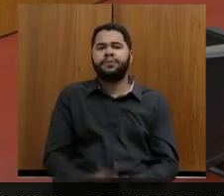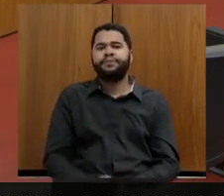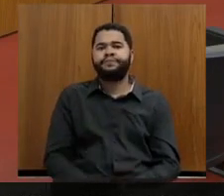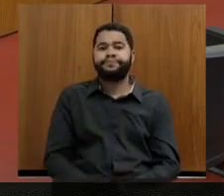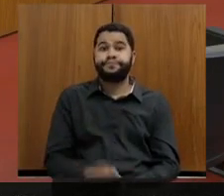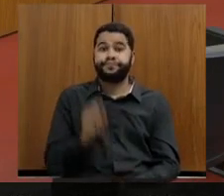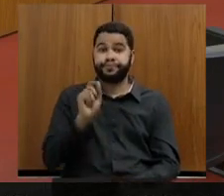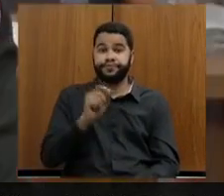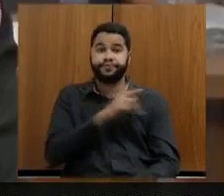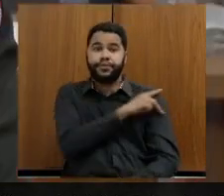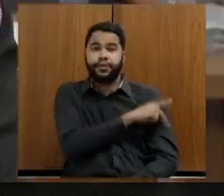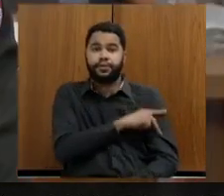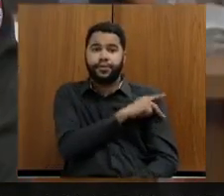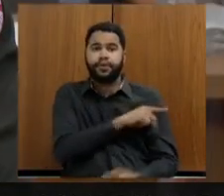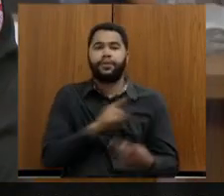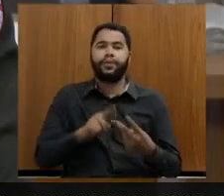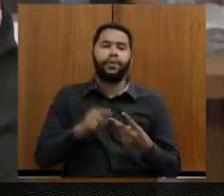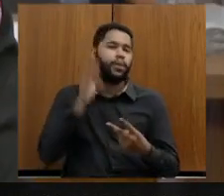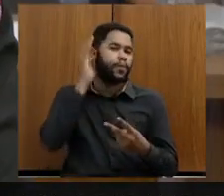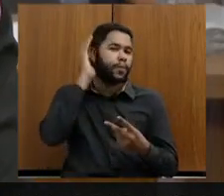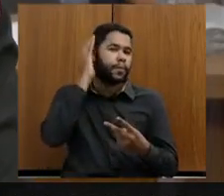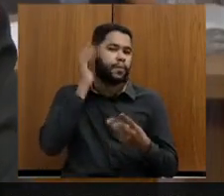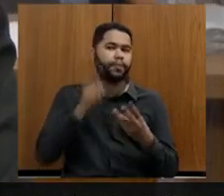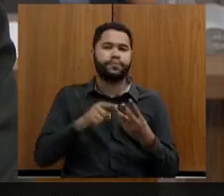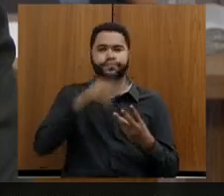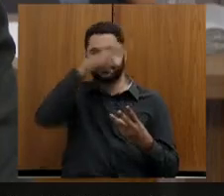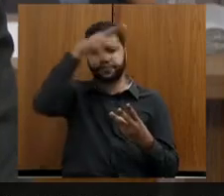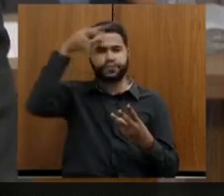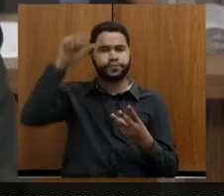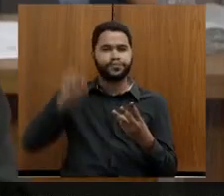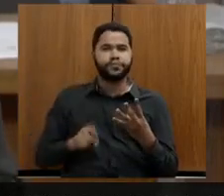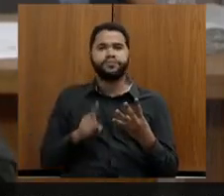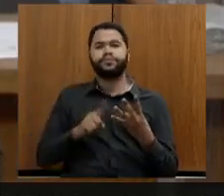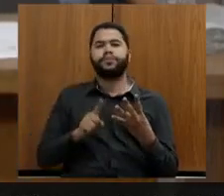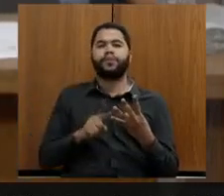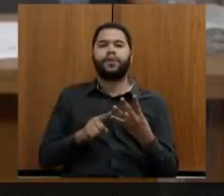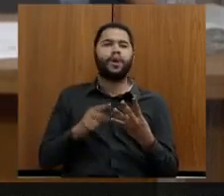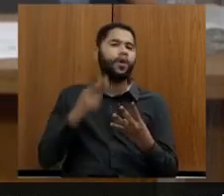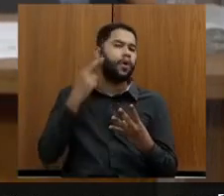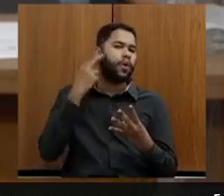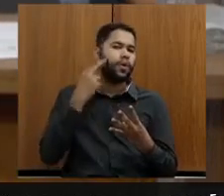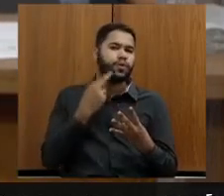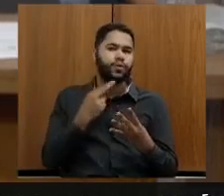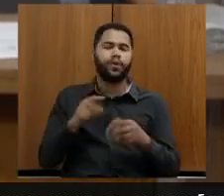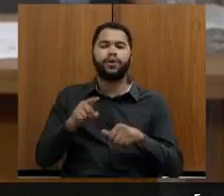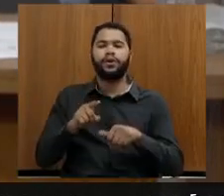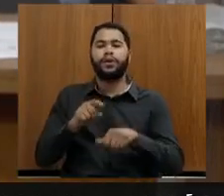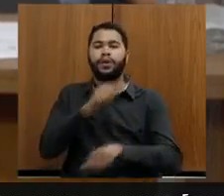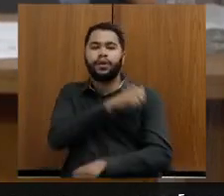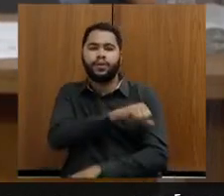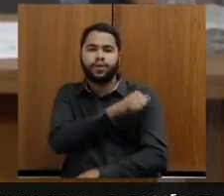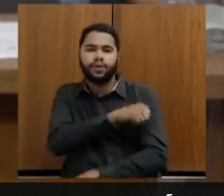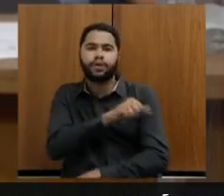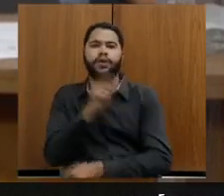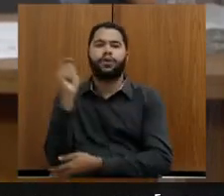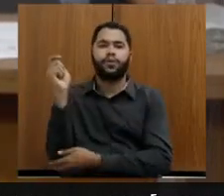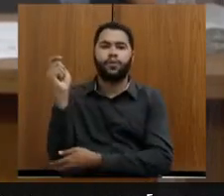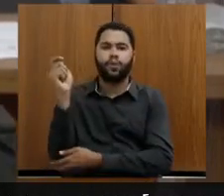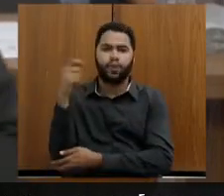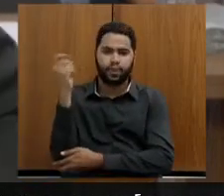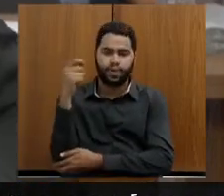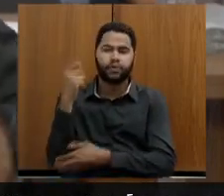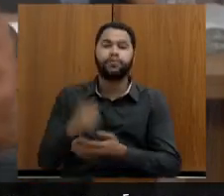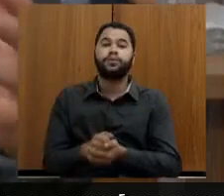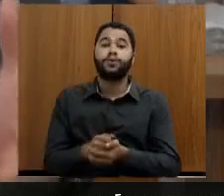Piauí Mato Grosso do Sul Mato Grosso Rondônia Rio de Janeiro Rio Grande do Sul Minas